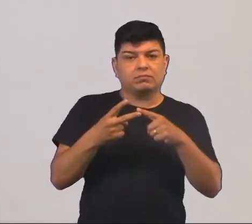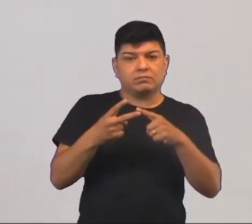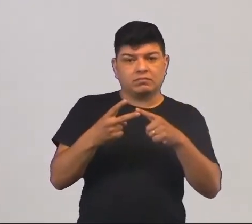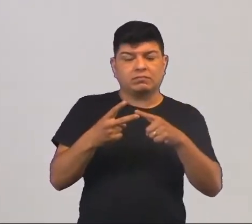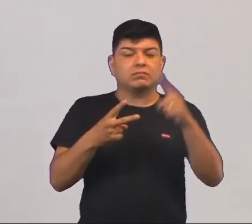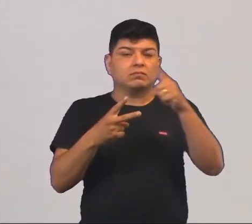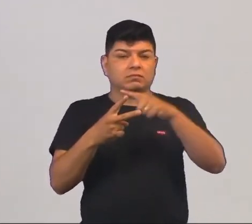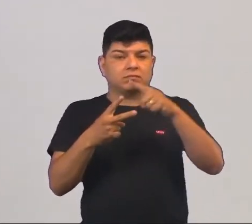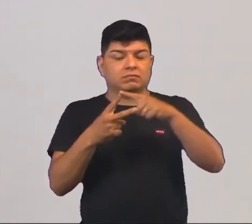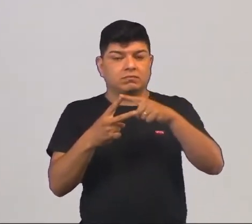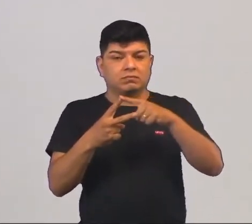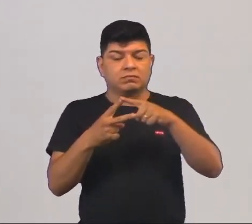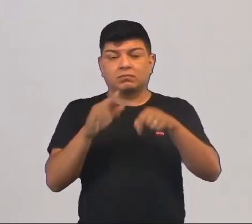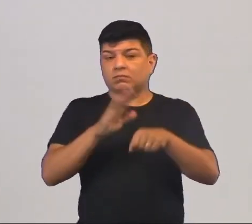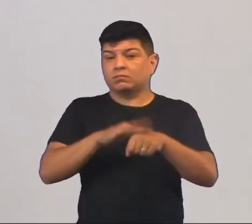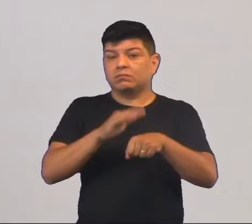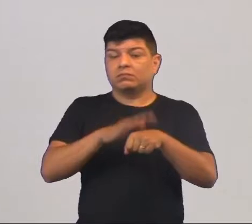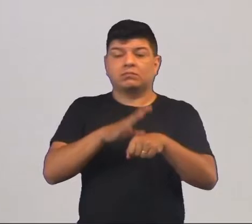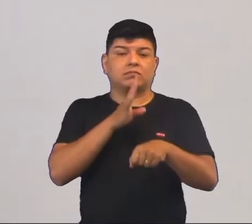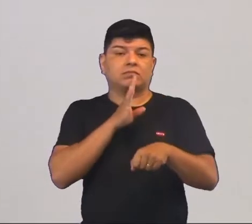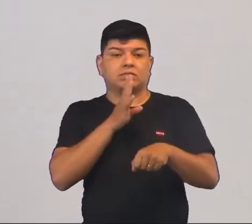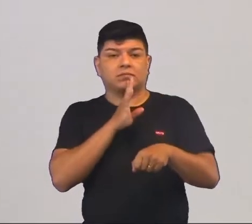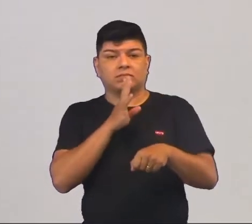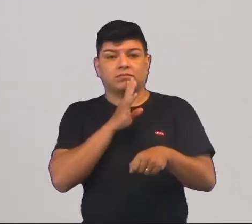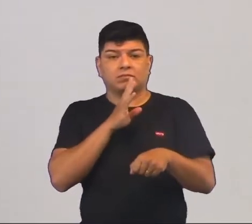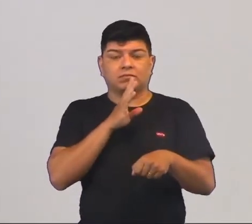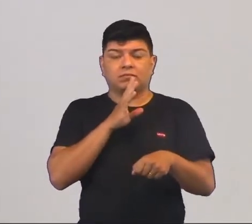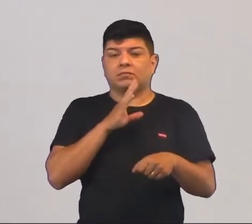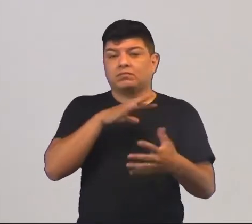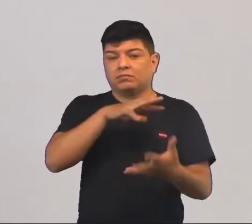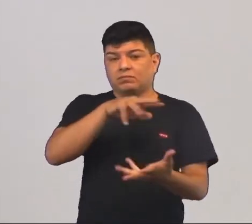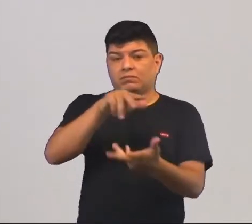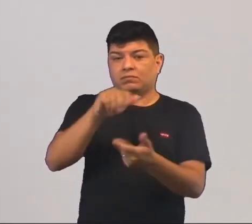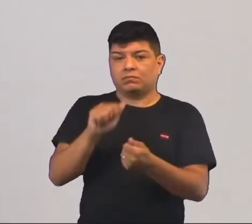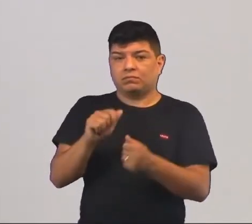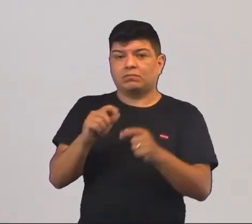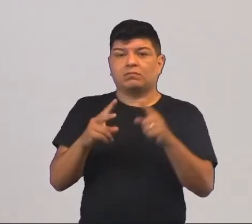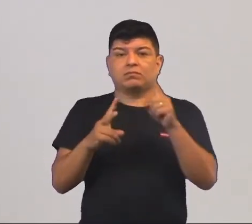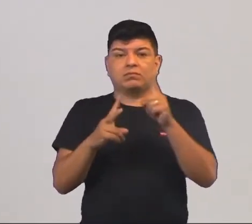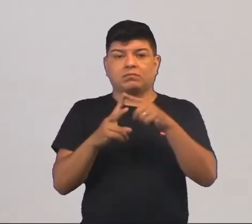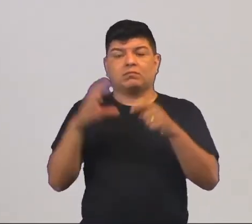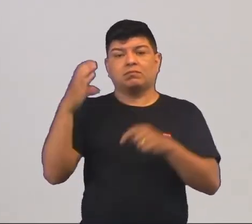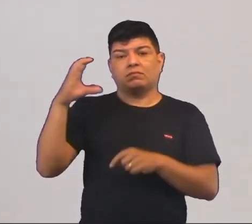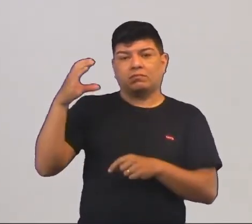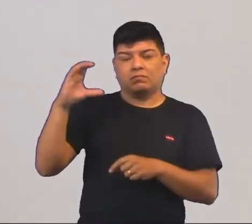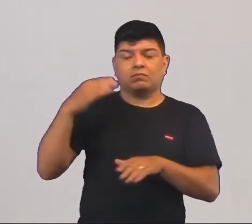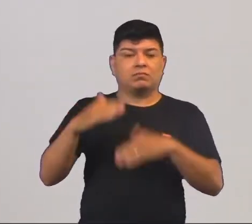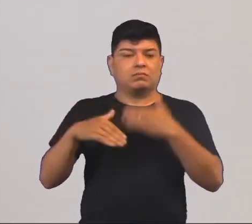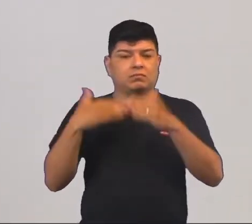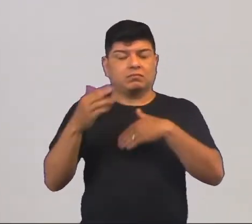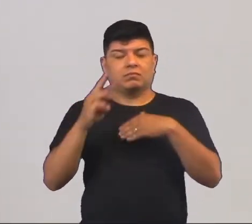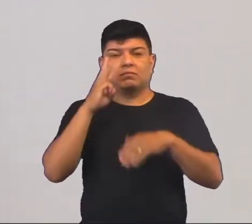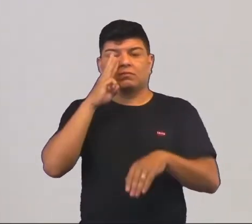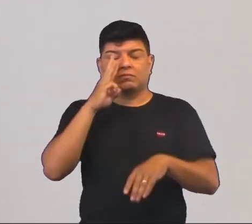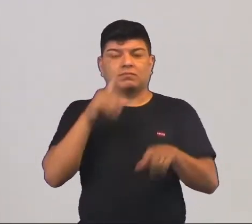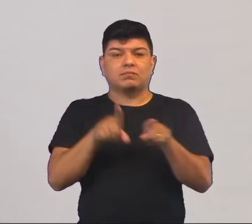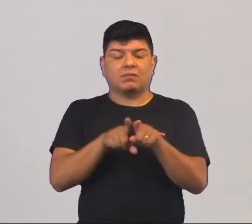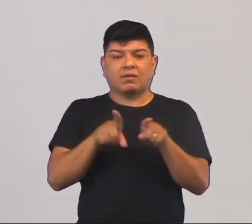né, a que ficou mais conhecida abrangentemente, mundialmente, é o socialismo científico, né, desenvolvido por Karl